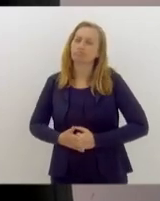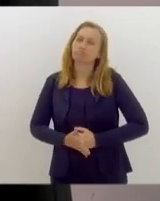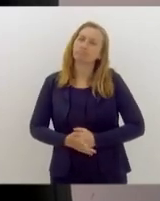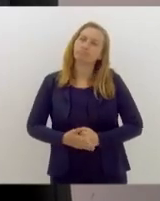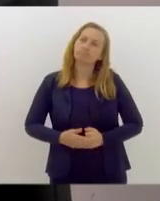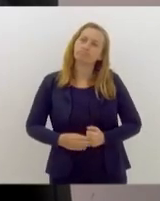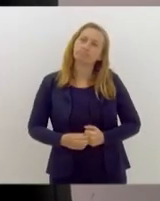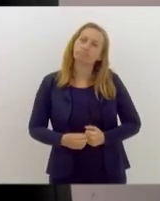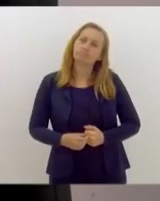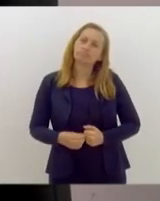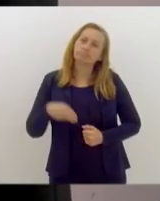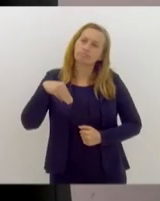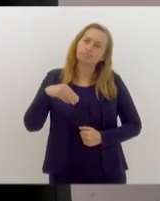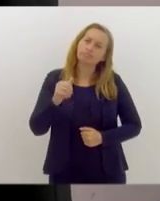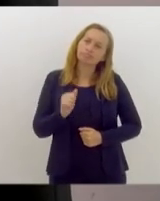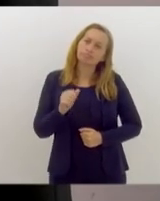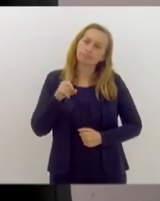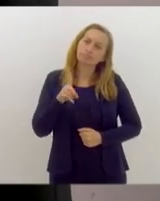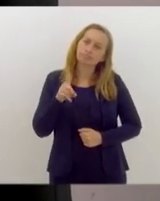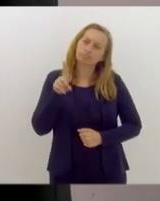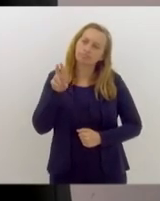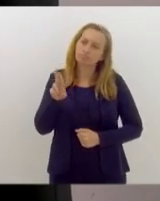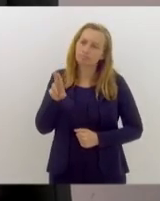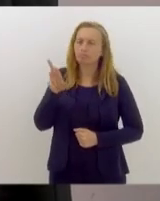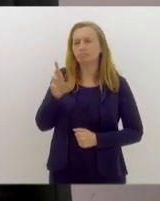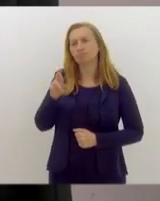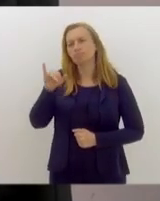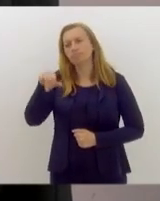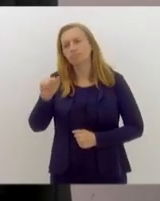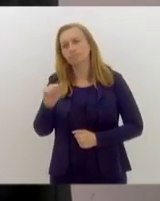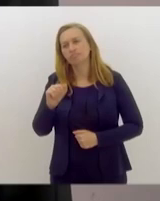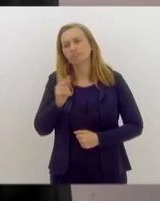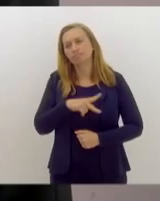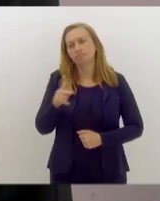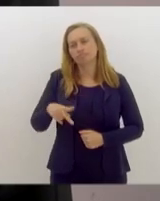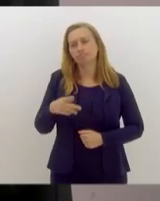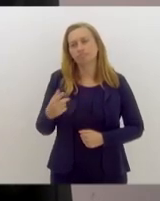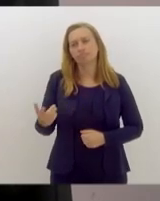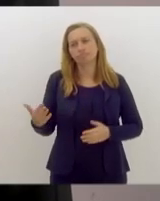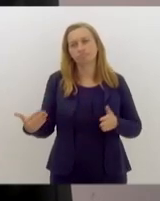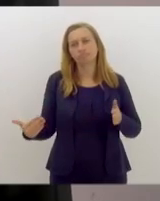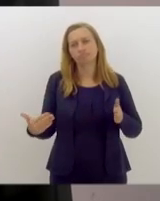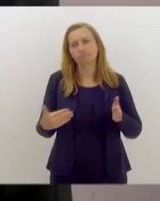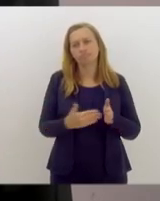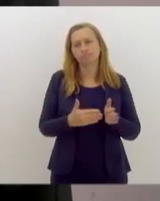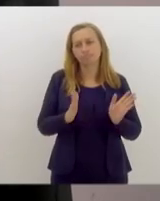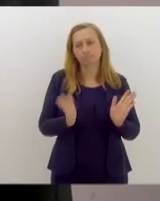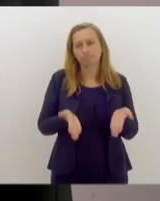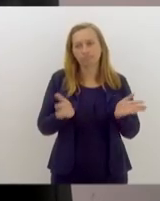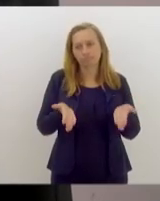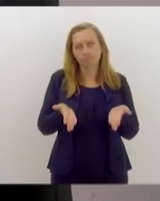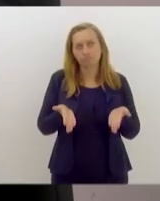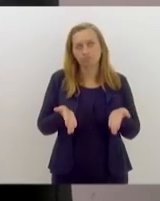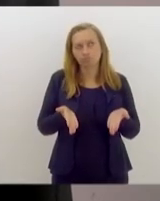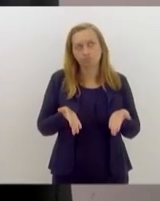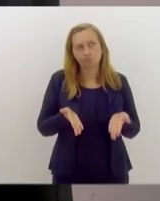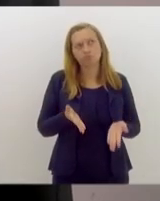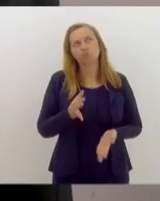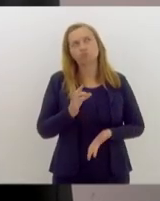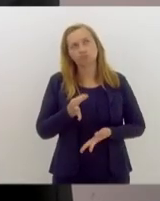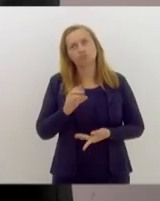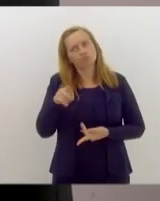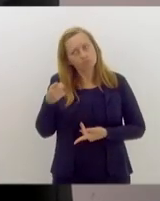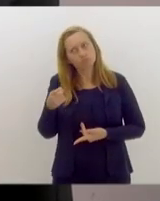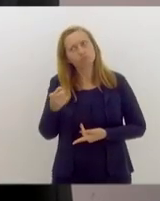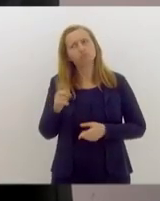Madureira, eu acrescentaria um terceiro, professor Madureira, um terceiro elemento, de lá para cá, do COED para cá, tem certamente outros,